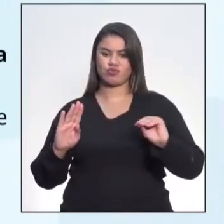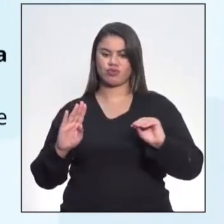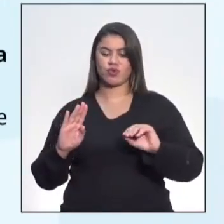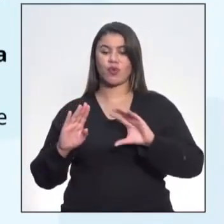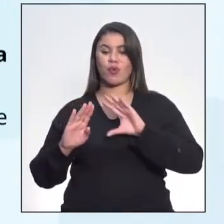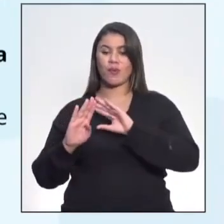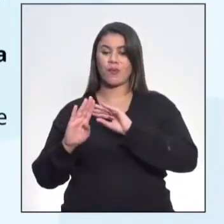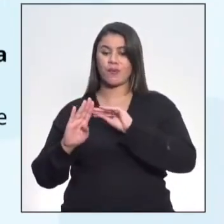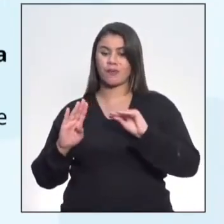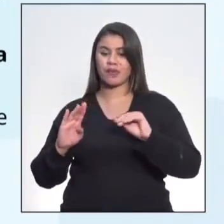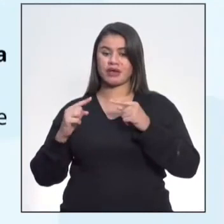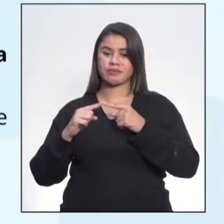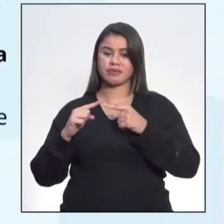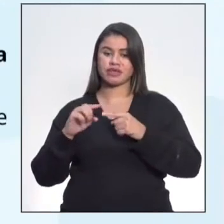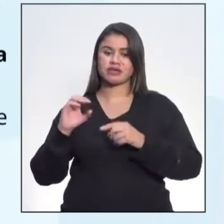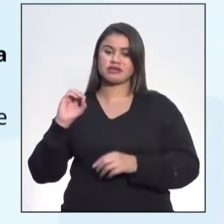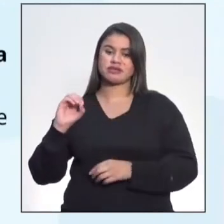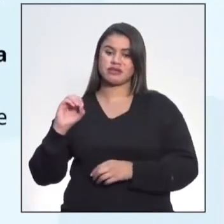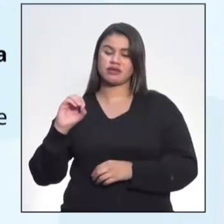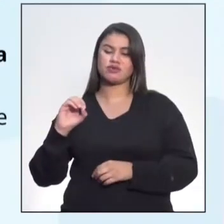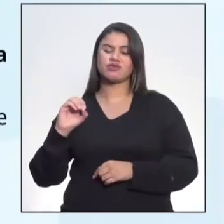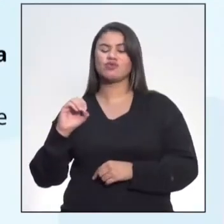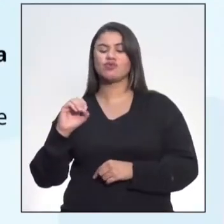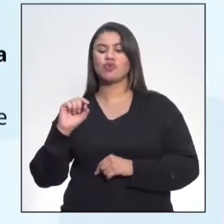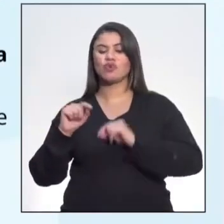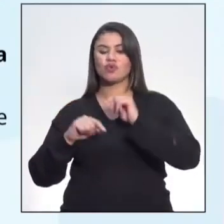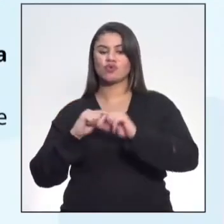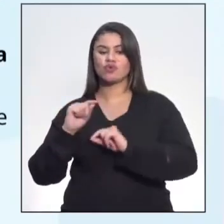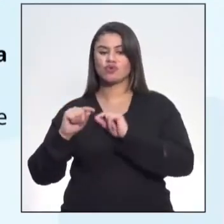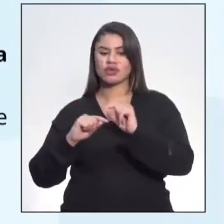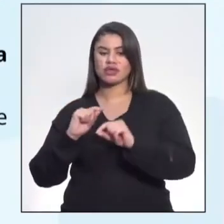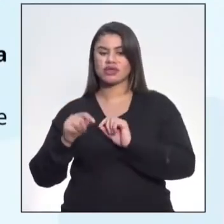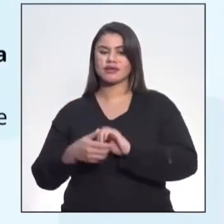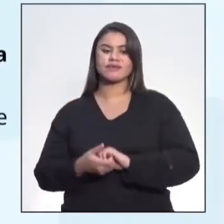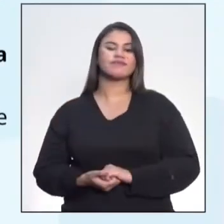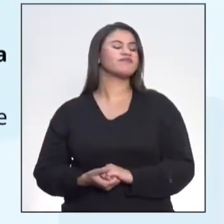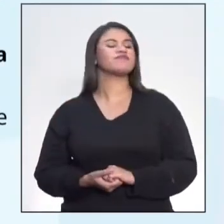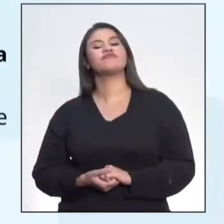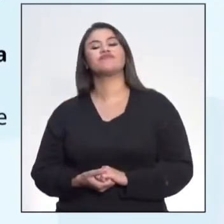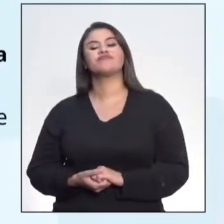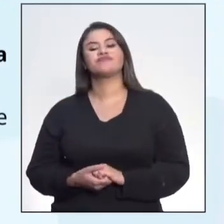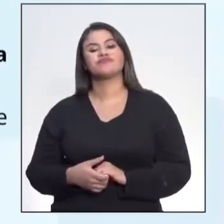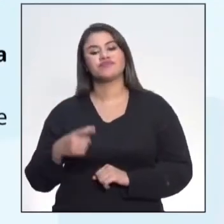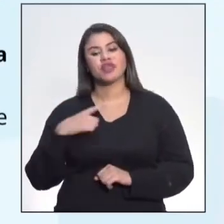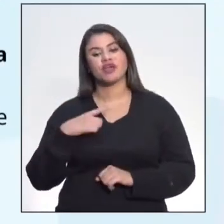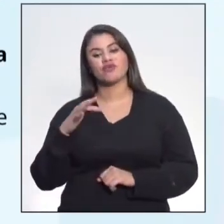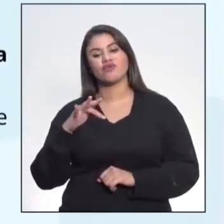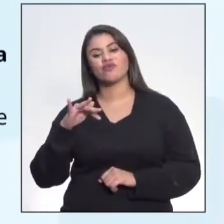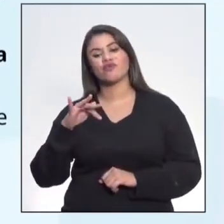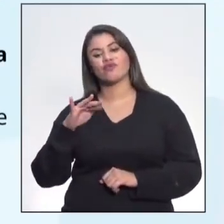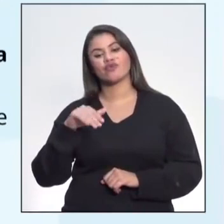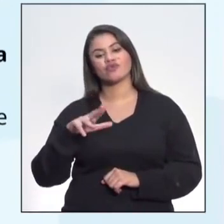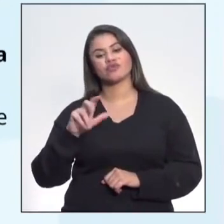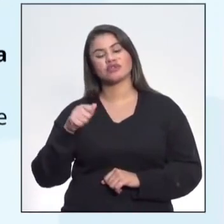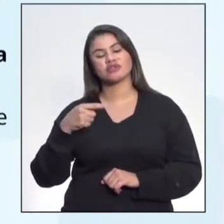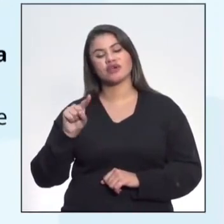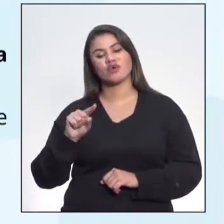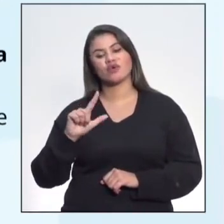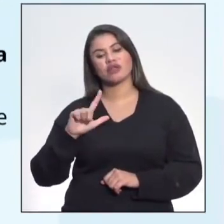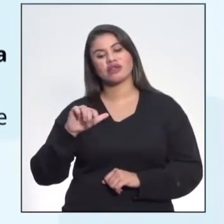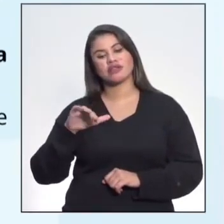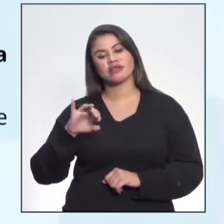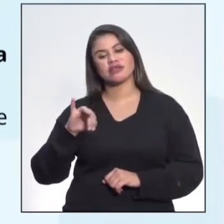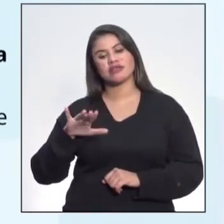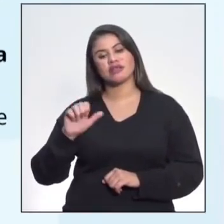B, que o B vale 0, o que acontece? A gente tem uma função que a gente chama de função linear ou